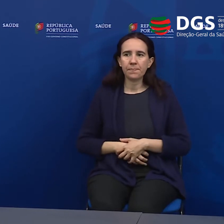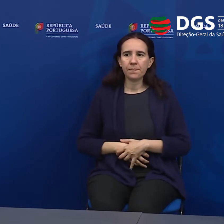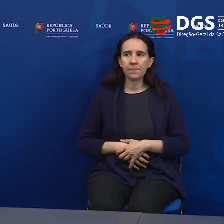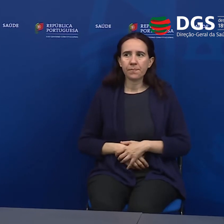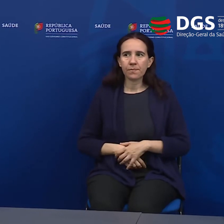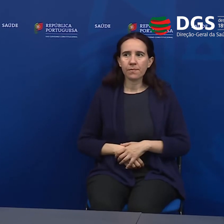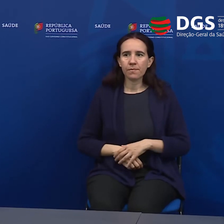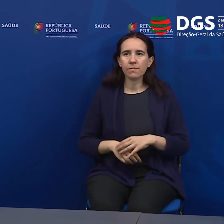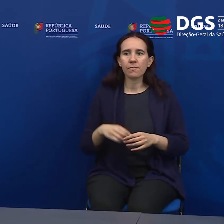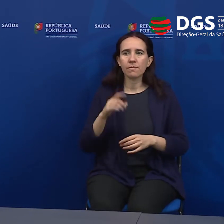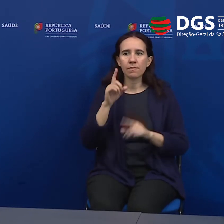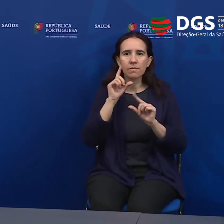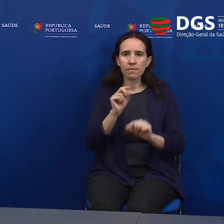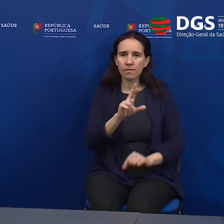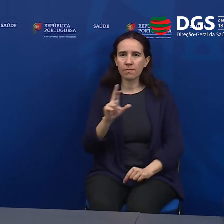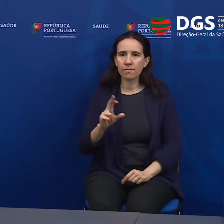Rádio Renascença.